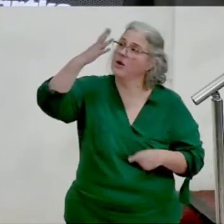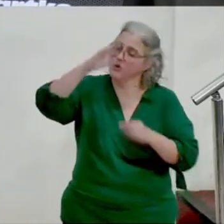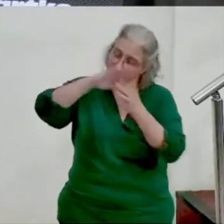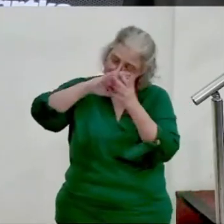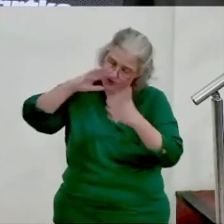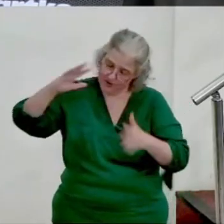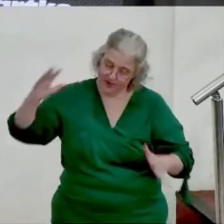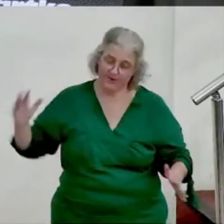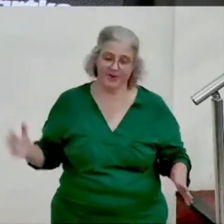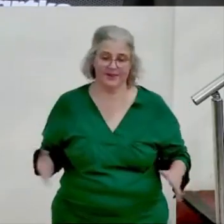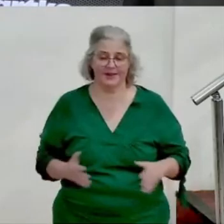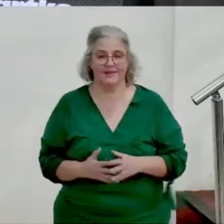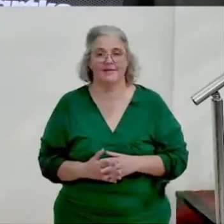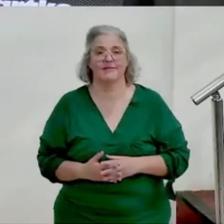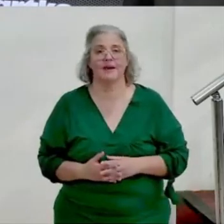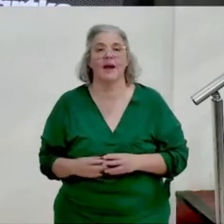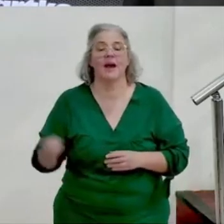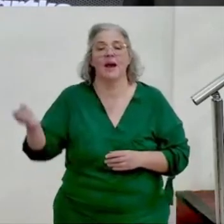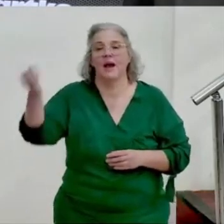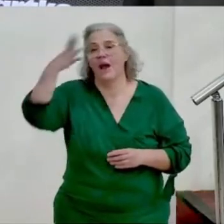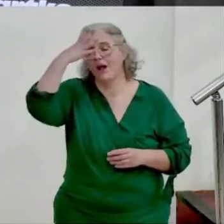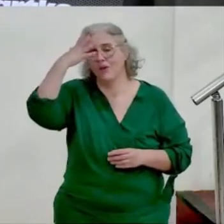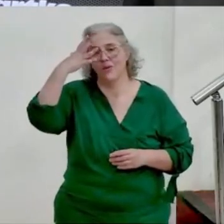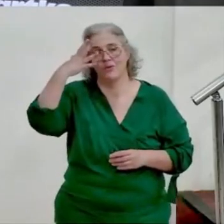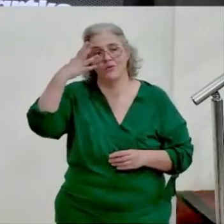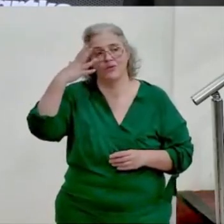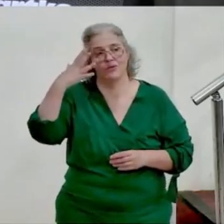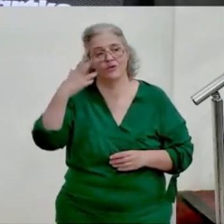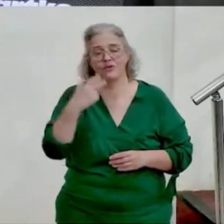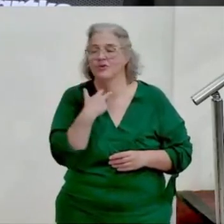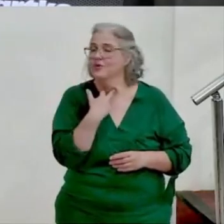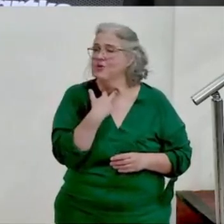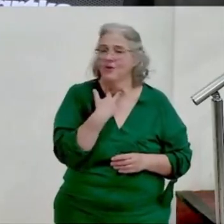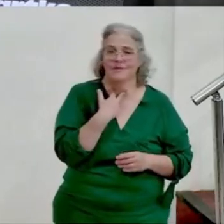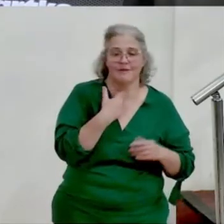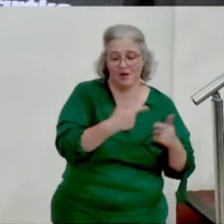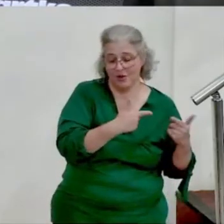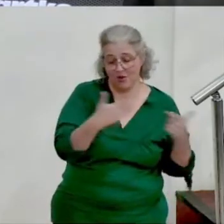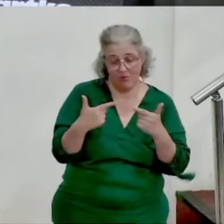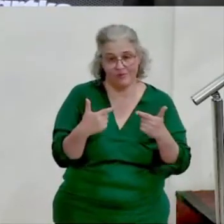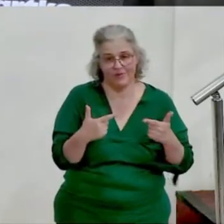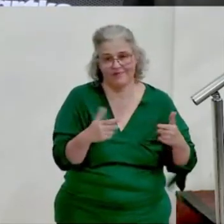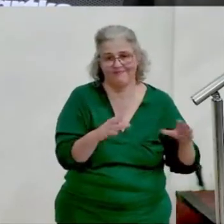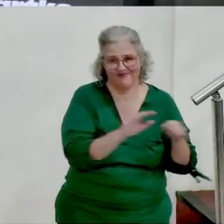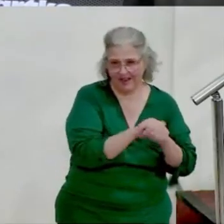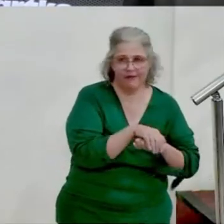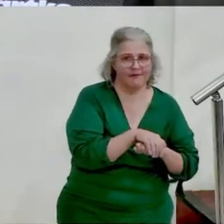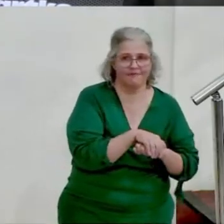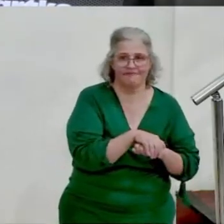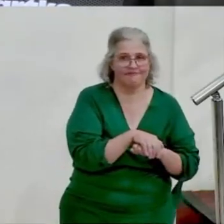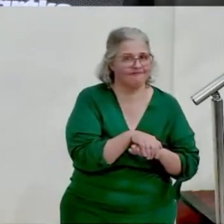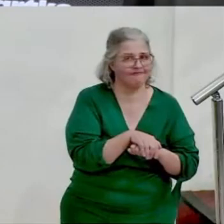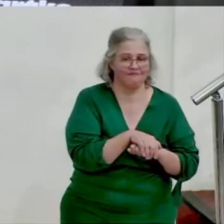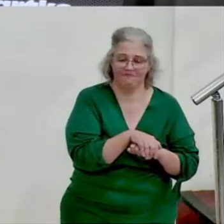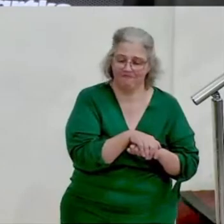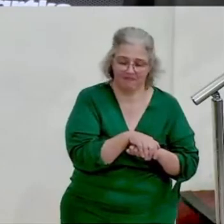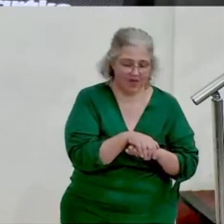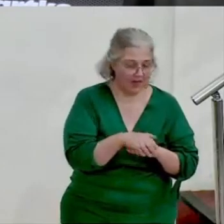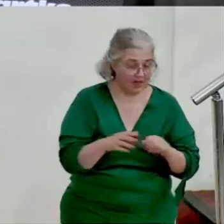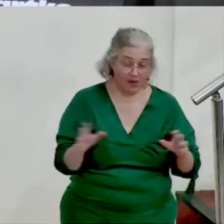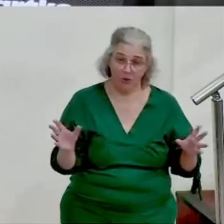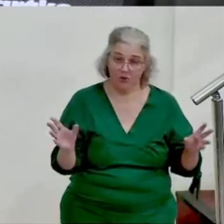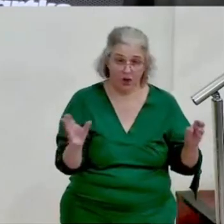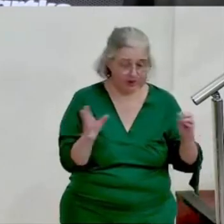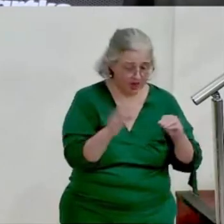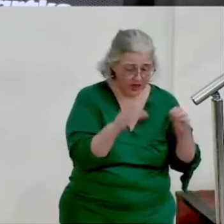trevas e as trevas não prevaleceram contra ela. A luz da nova criação brilha em